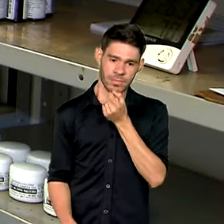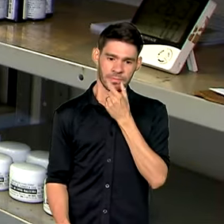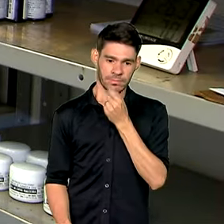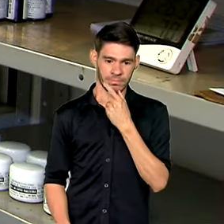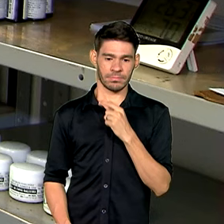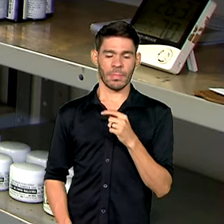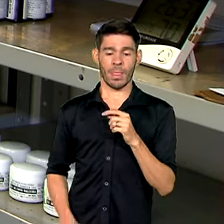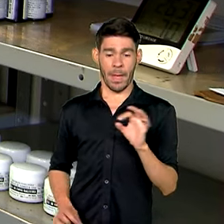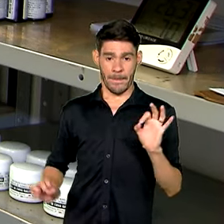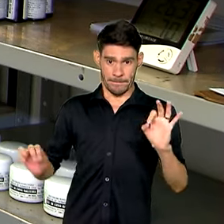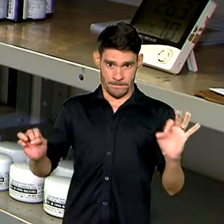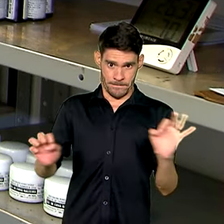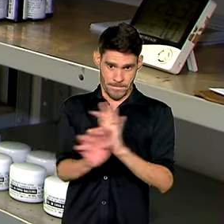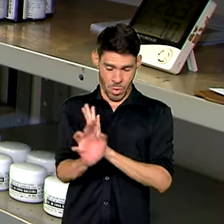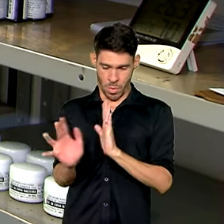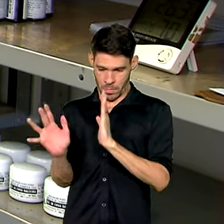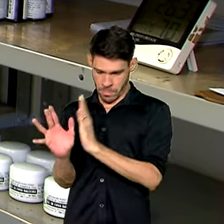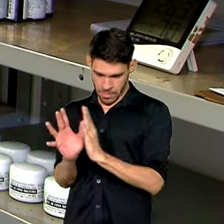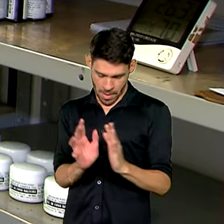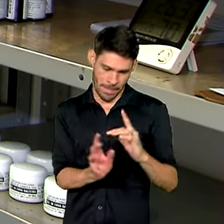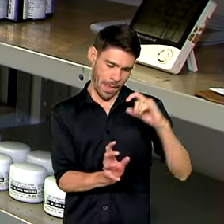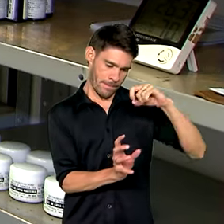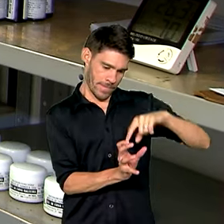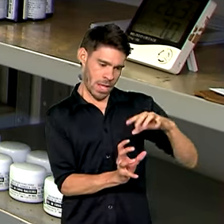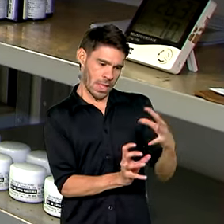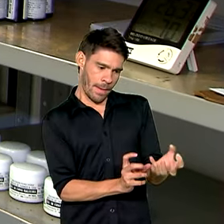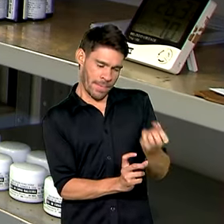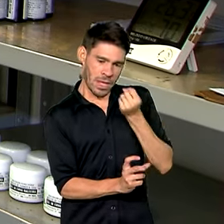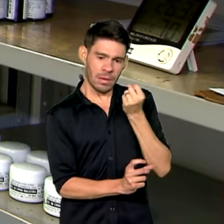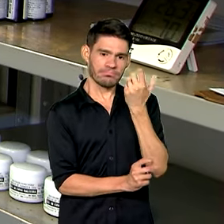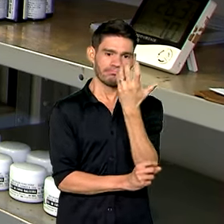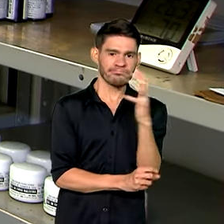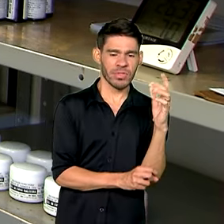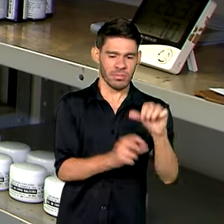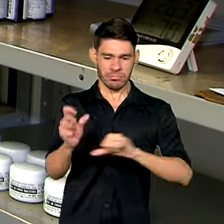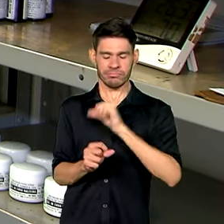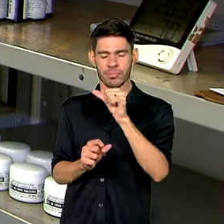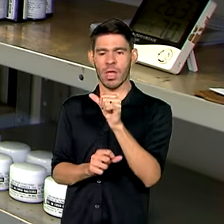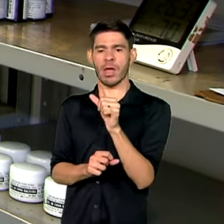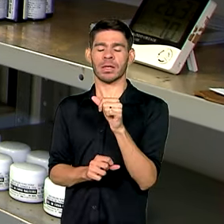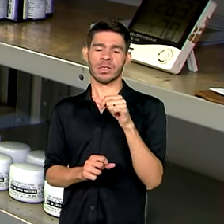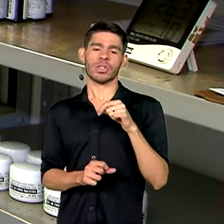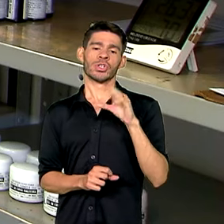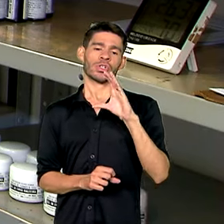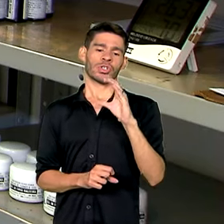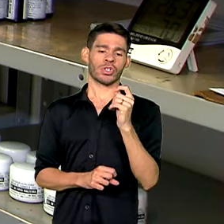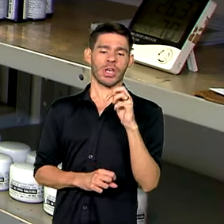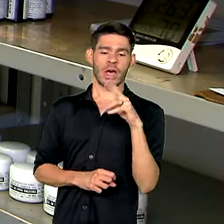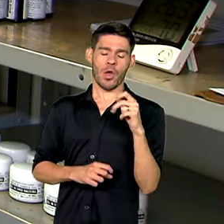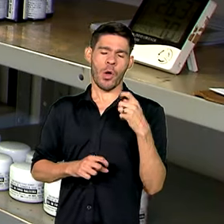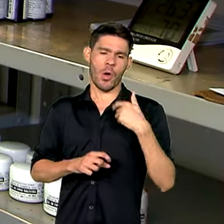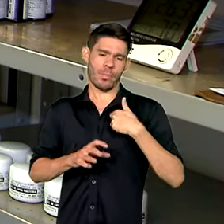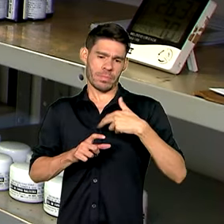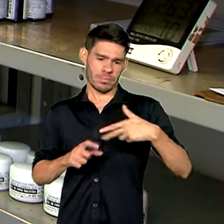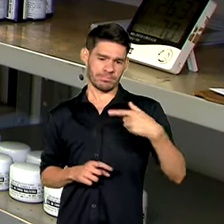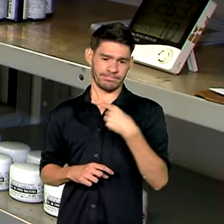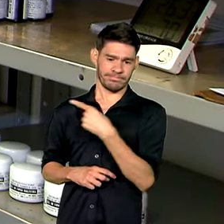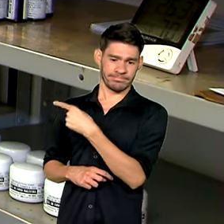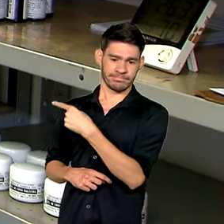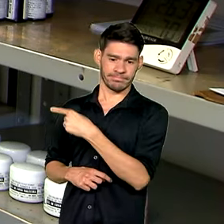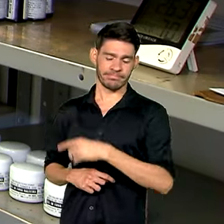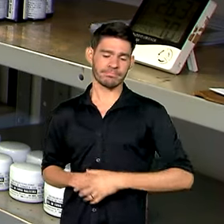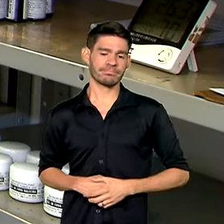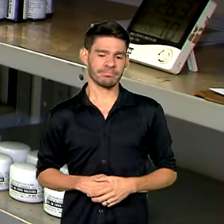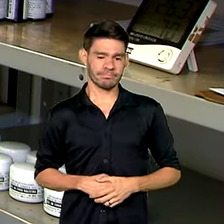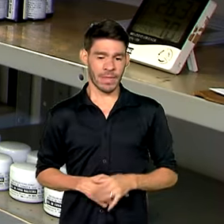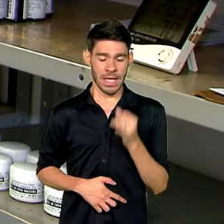Depois de passar, então, pelos processos de cultivo e colheita, essas plantas são transformadas em xaropes ou tinturas, como essas aqui.